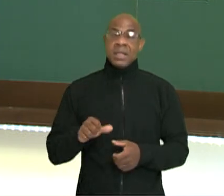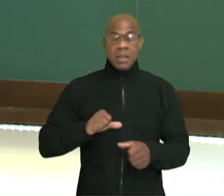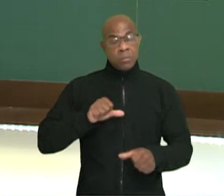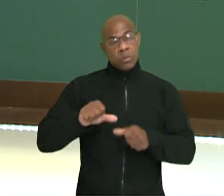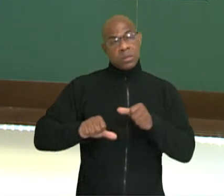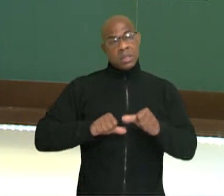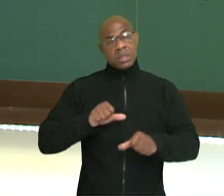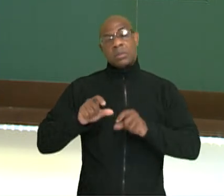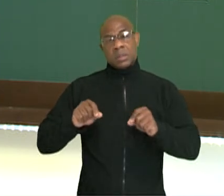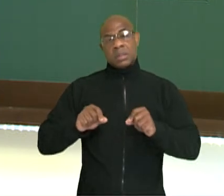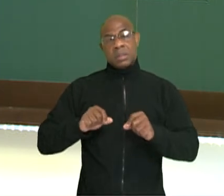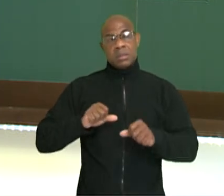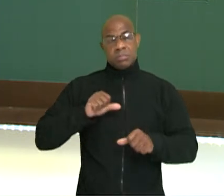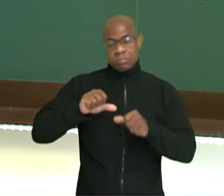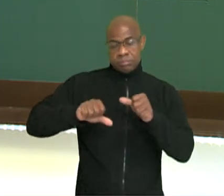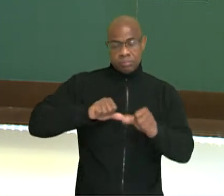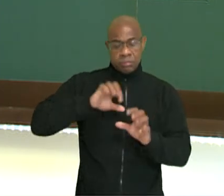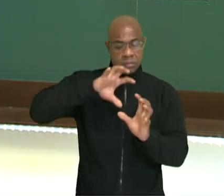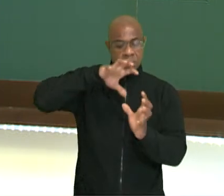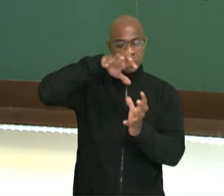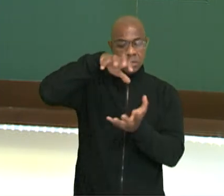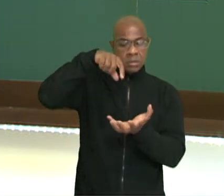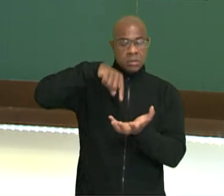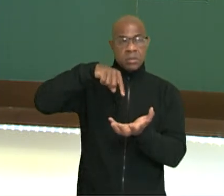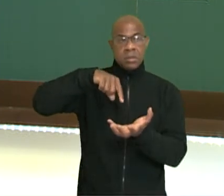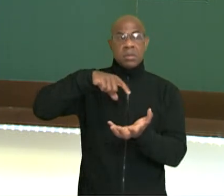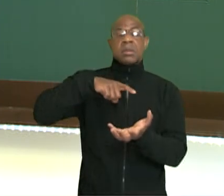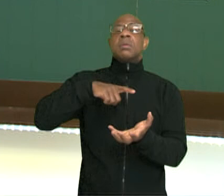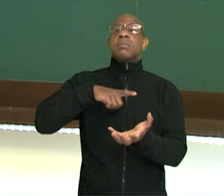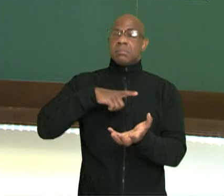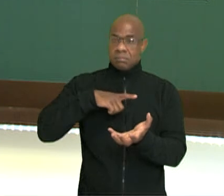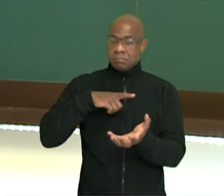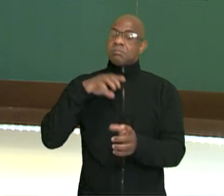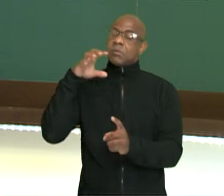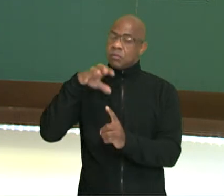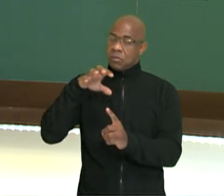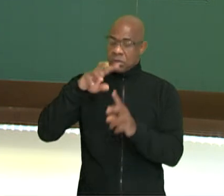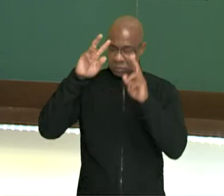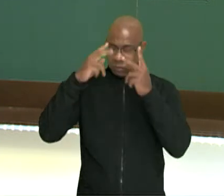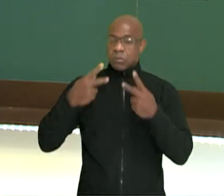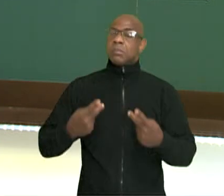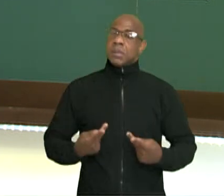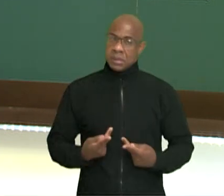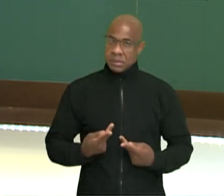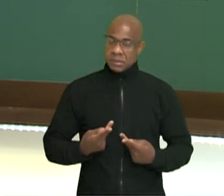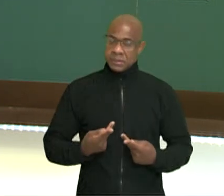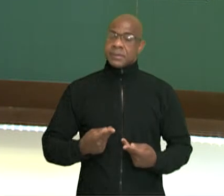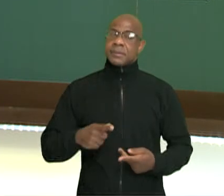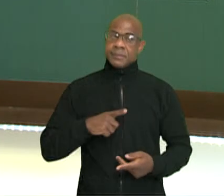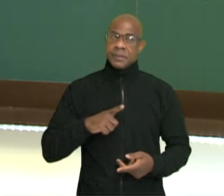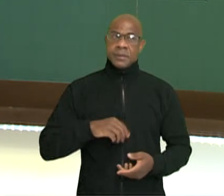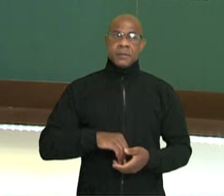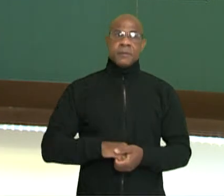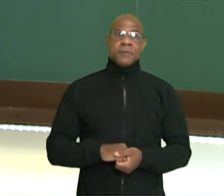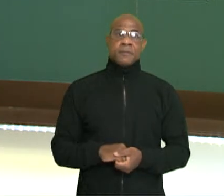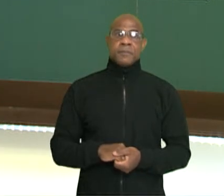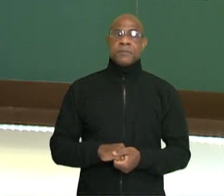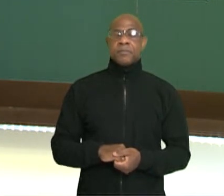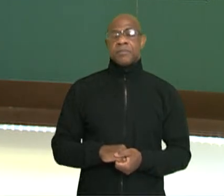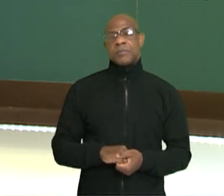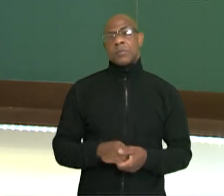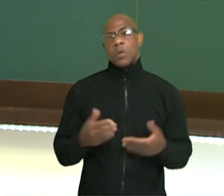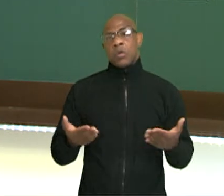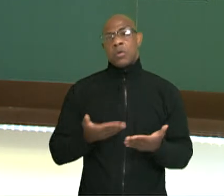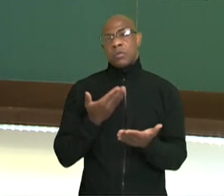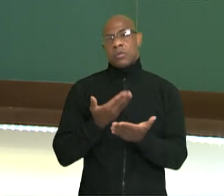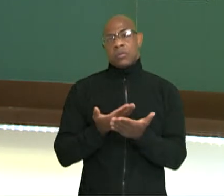mudança na rotação, no eixo de rotação da Terra tem influência humana, segundo a pesquisa. Ok, pessoal? Hoje